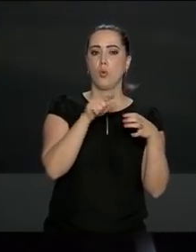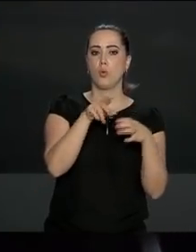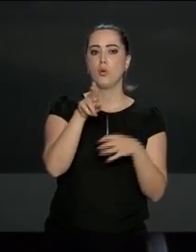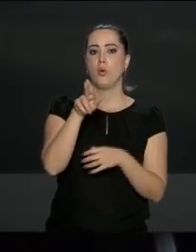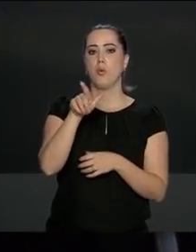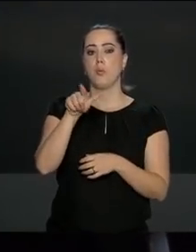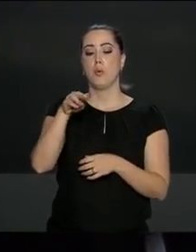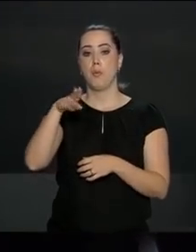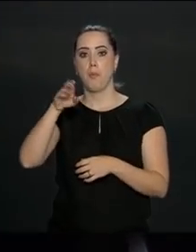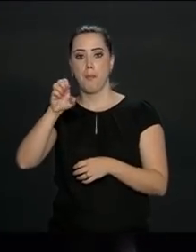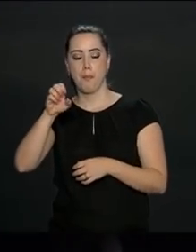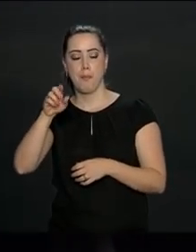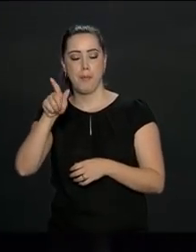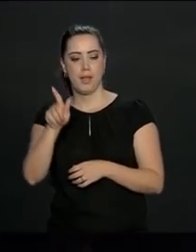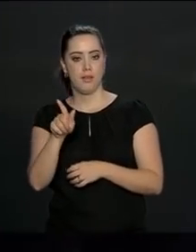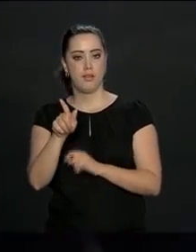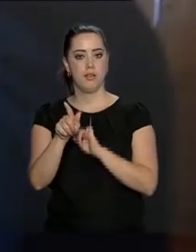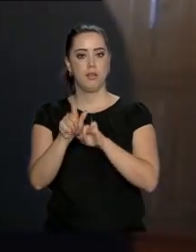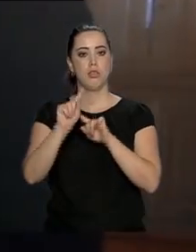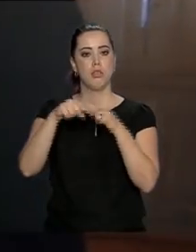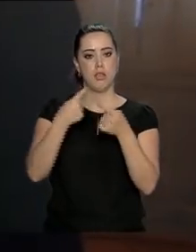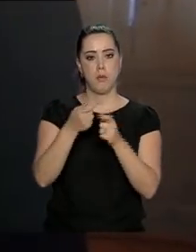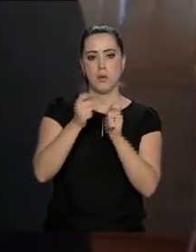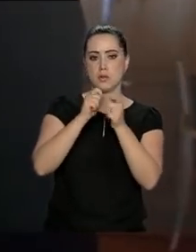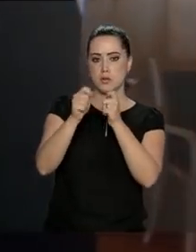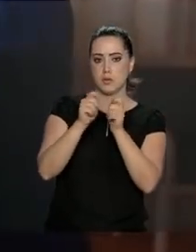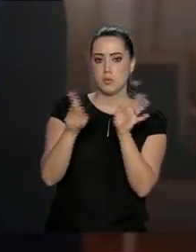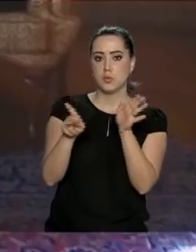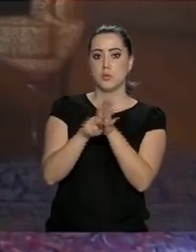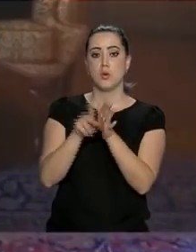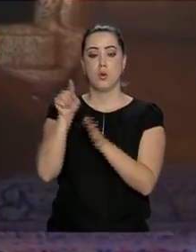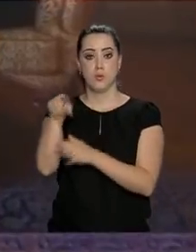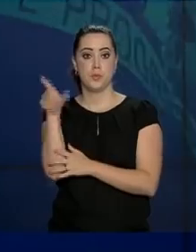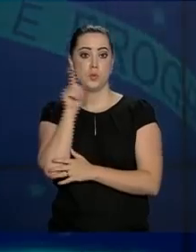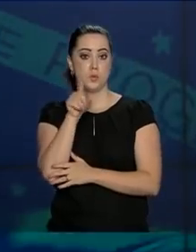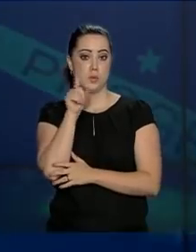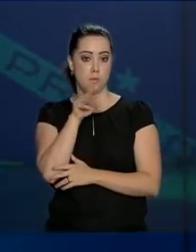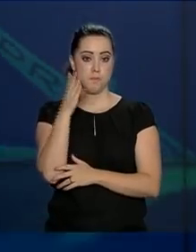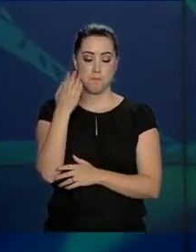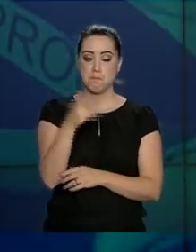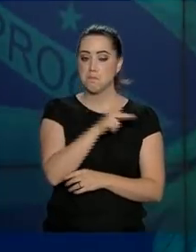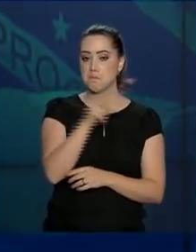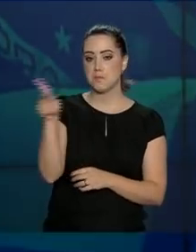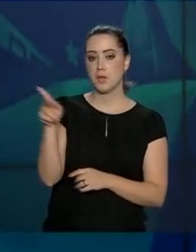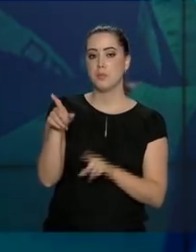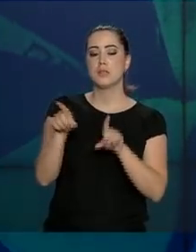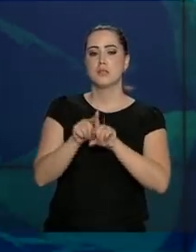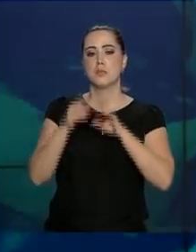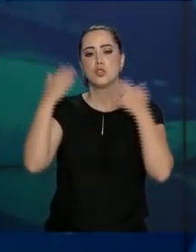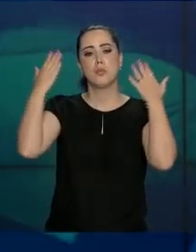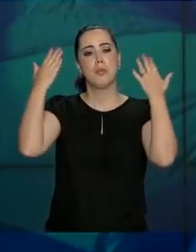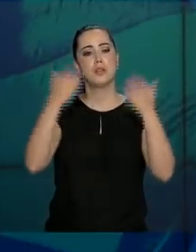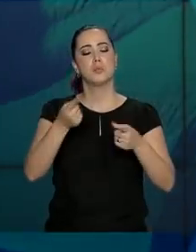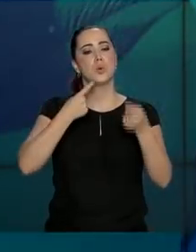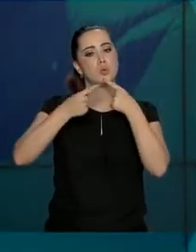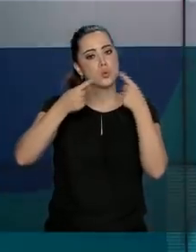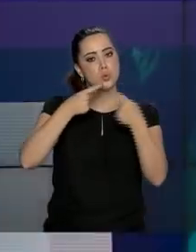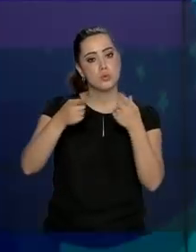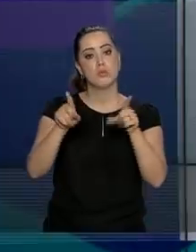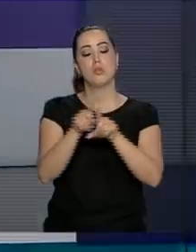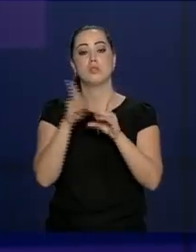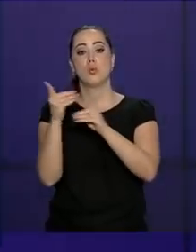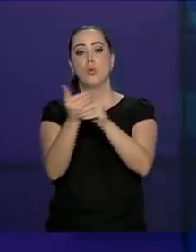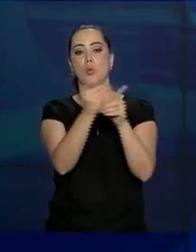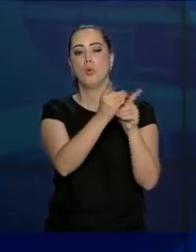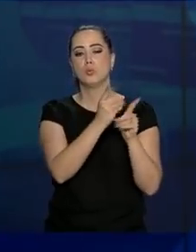notícia Bloomberg e, em seguida, com um repórter do Washington Post. O presidente ainda participou de debates e encontros